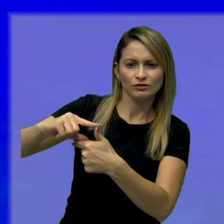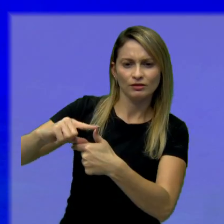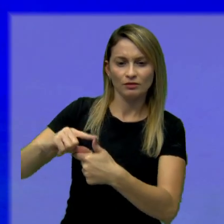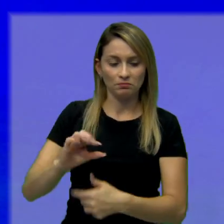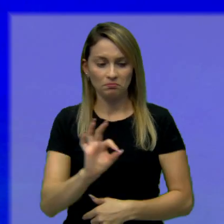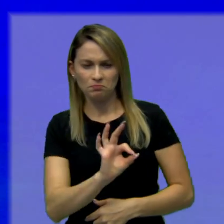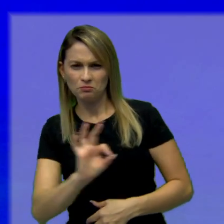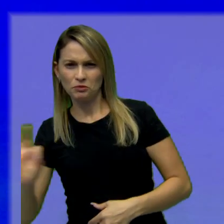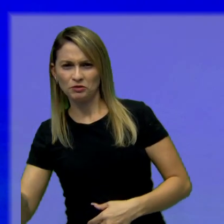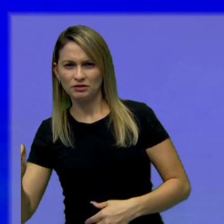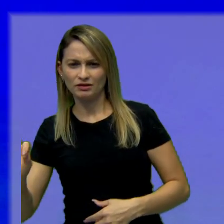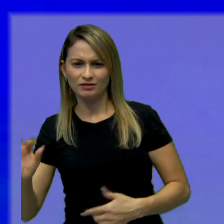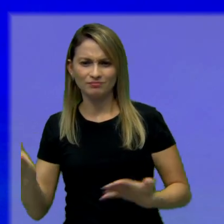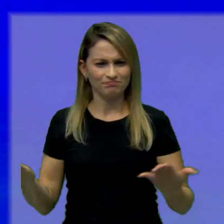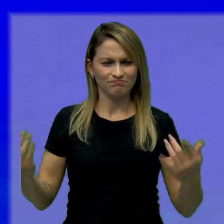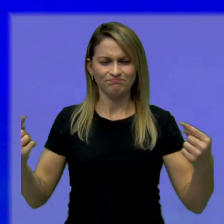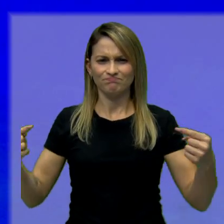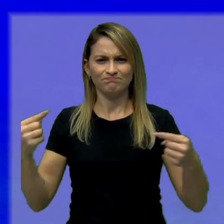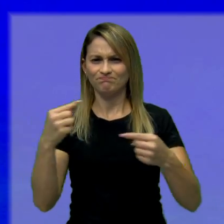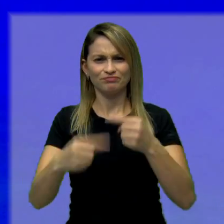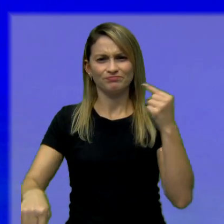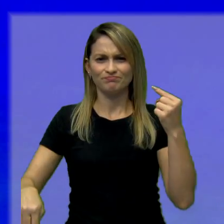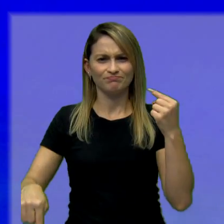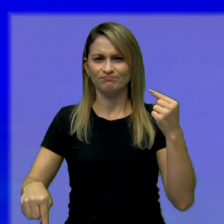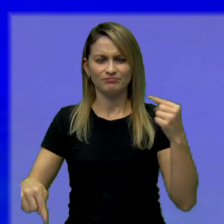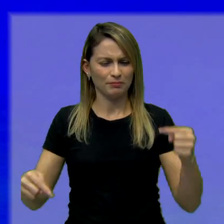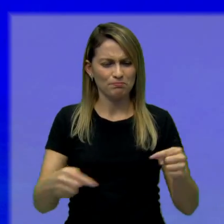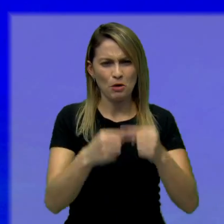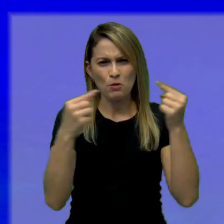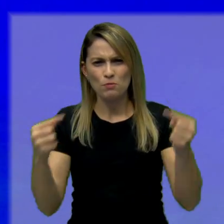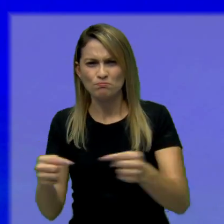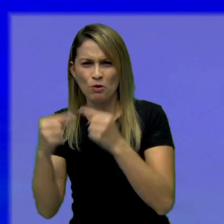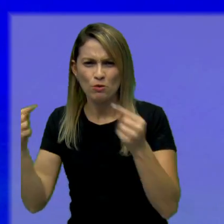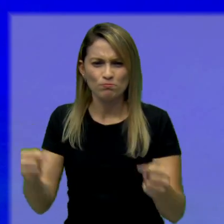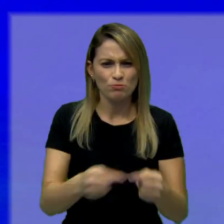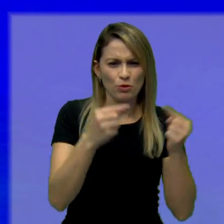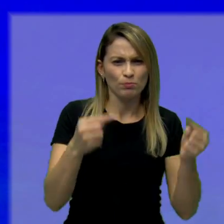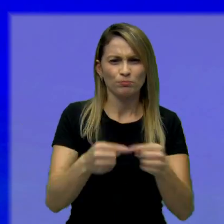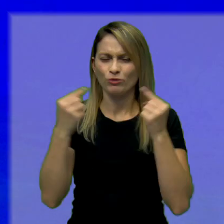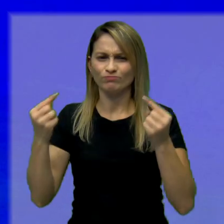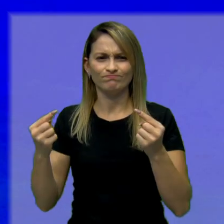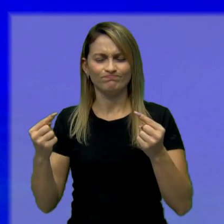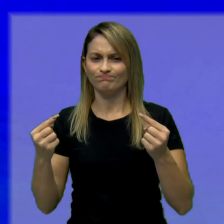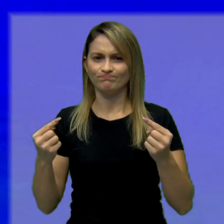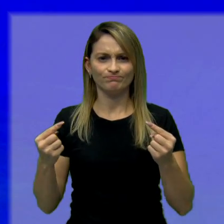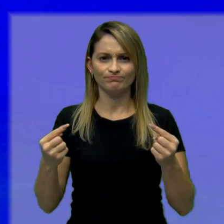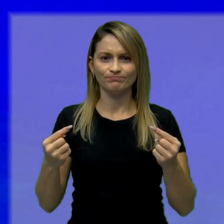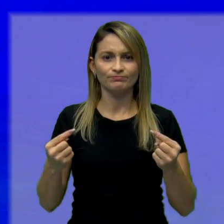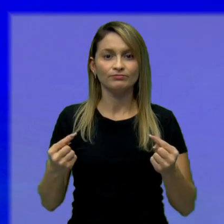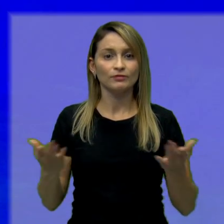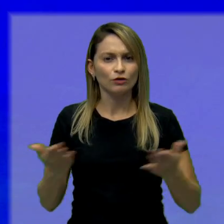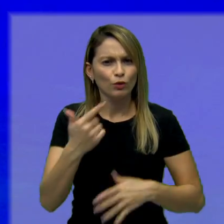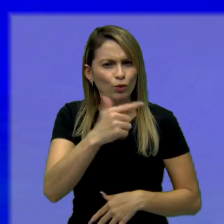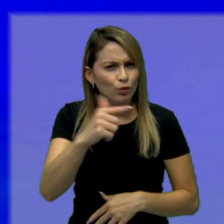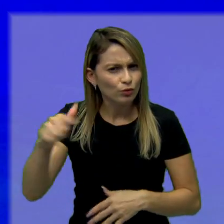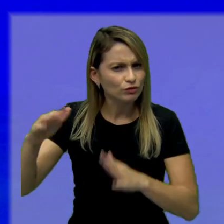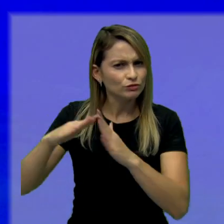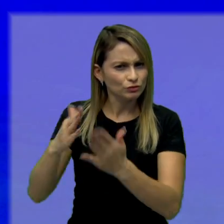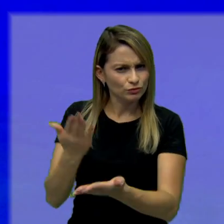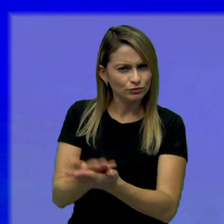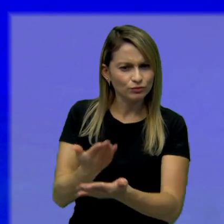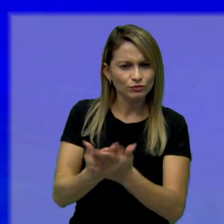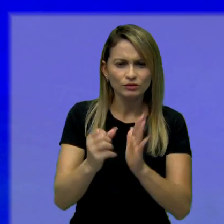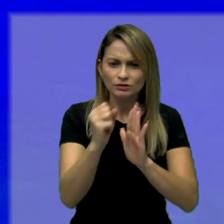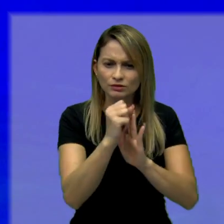é tradicional com o que é moderno. Não vai dar certo, vai estar sempre em choque e não falam a mesma língua. Então, se as